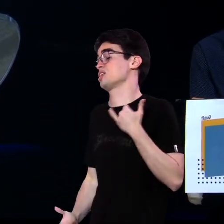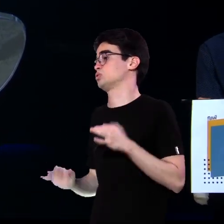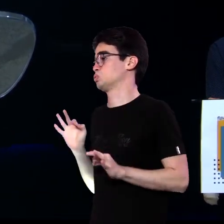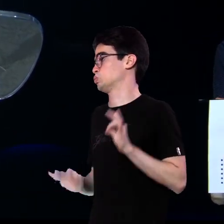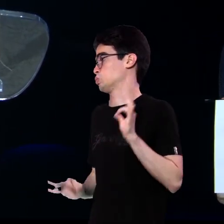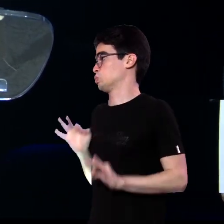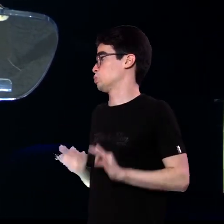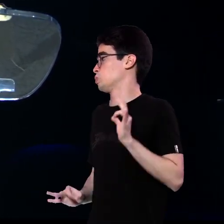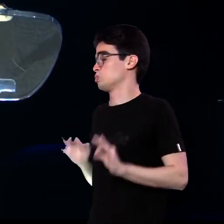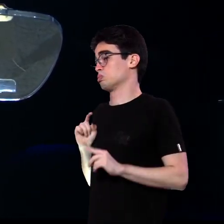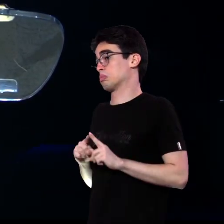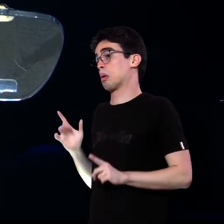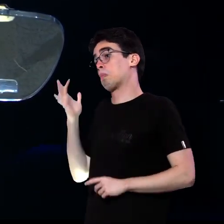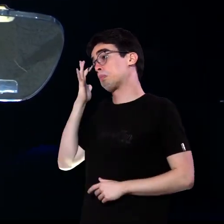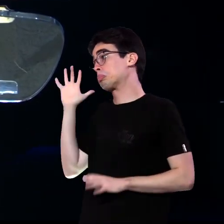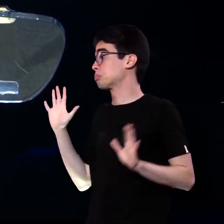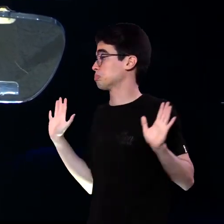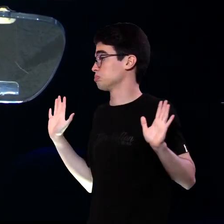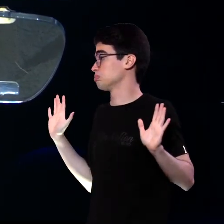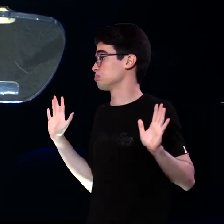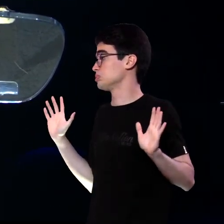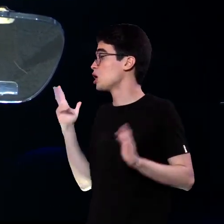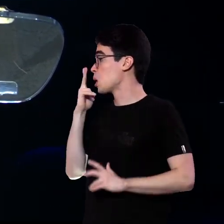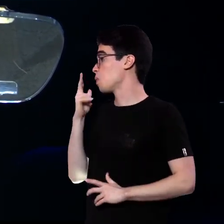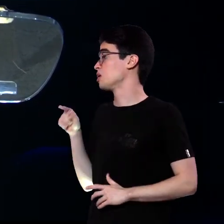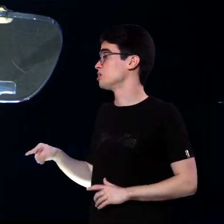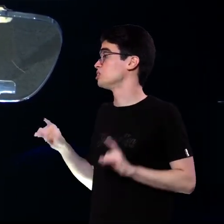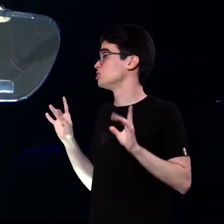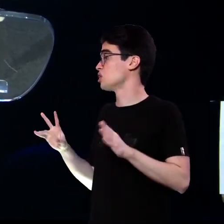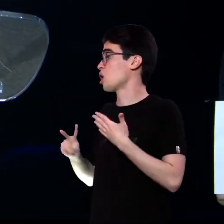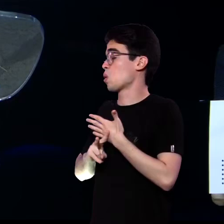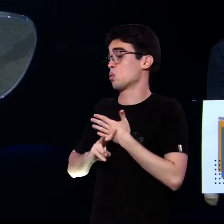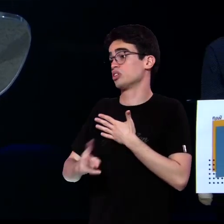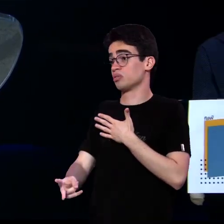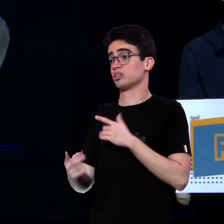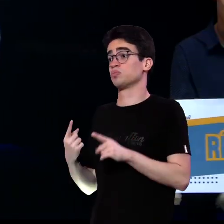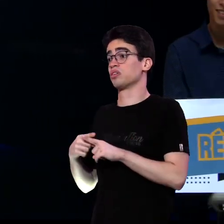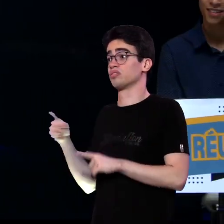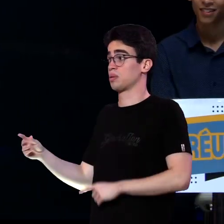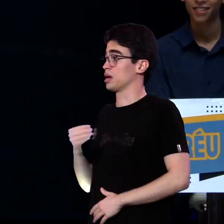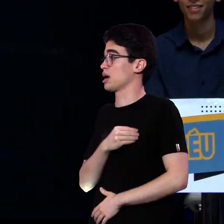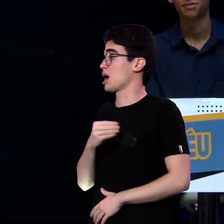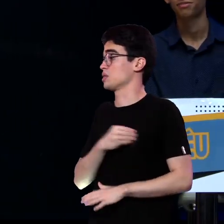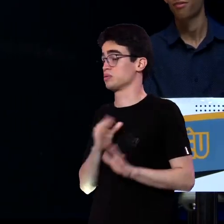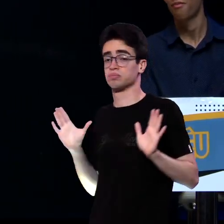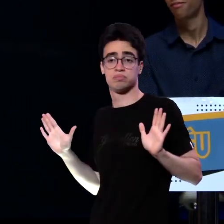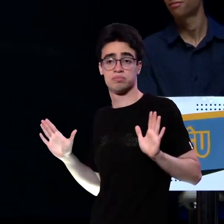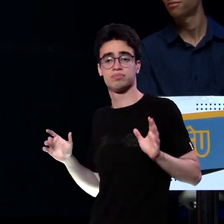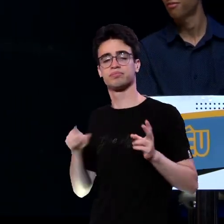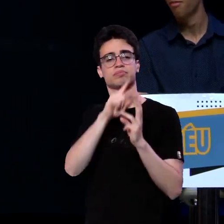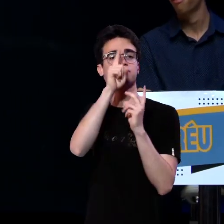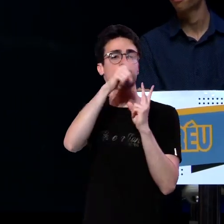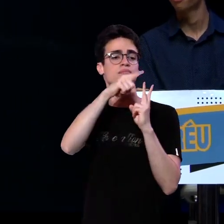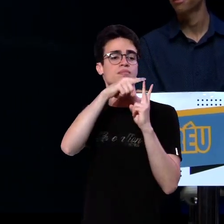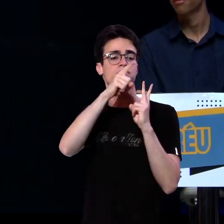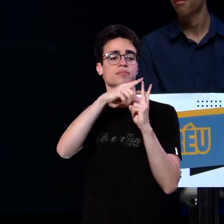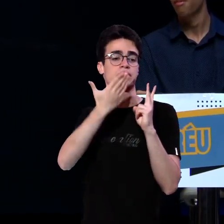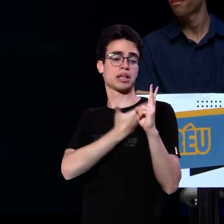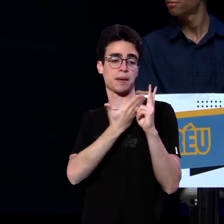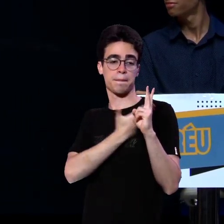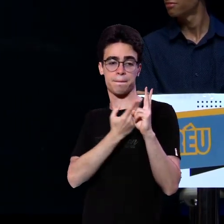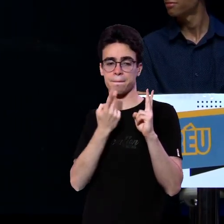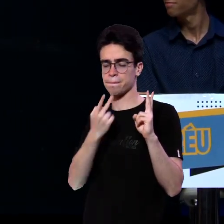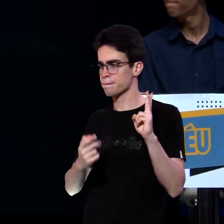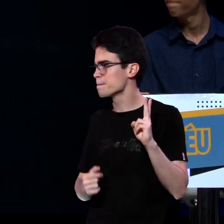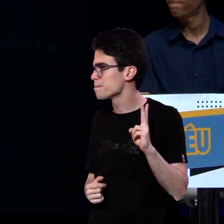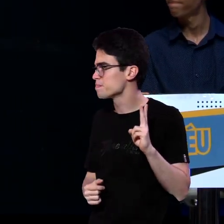vai saber, eu acho que você está colhendo o fruto do teu pecado. Bildade, o outro amigo, diz que